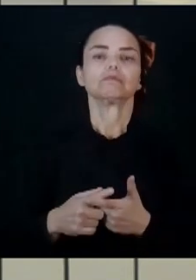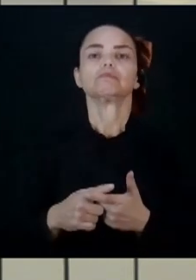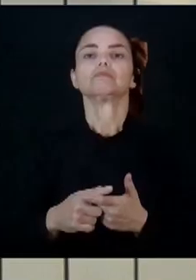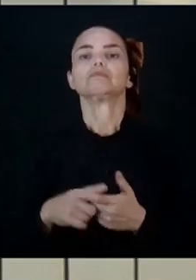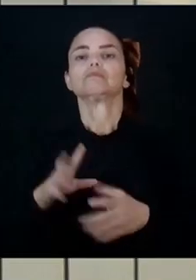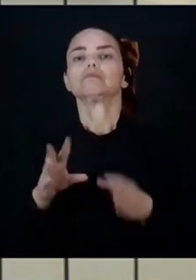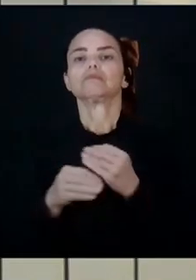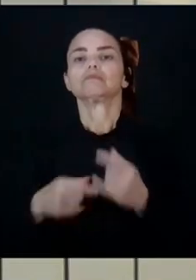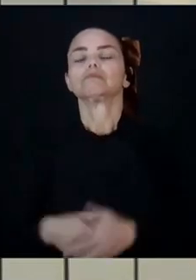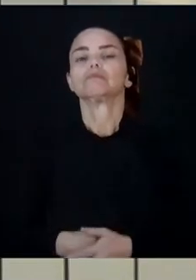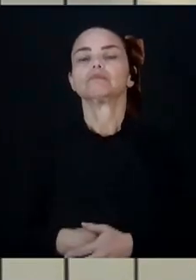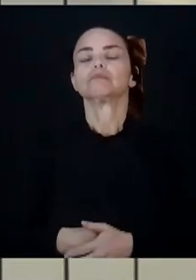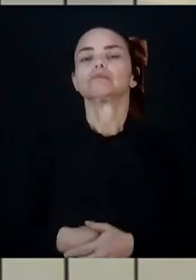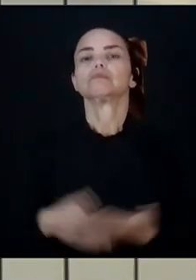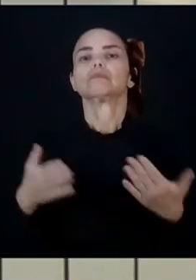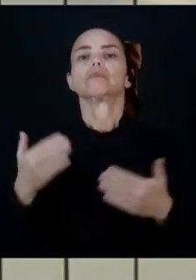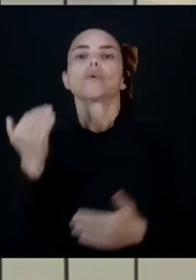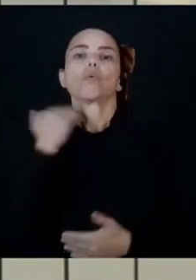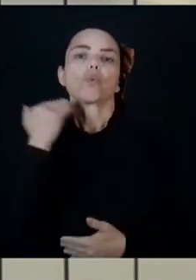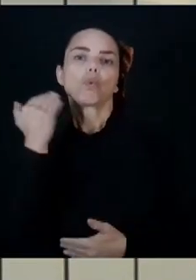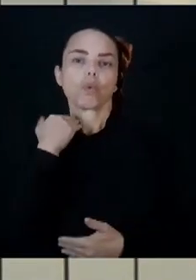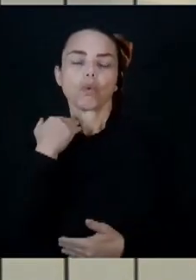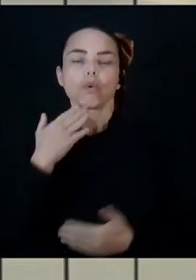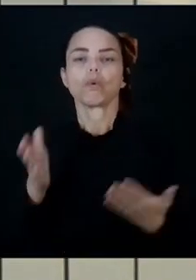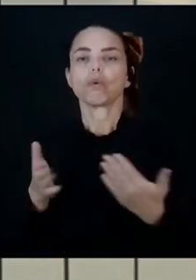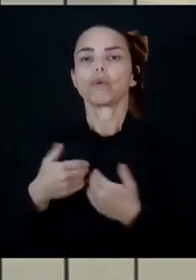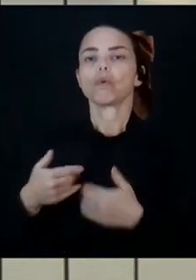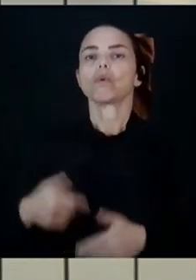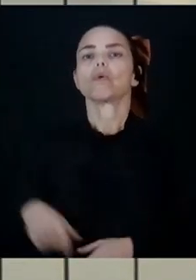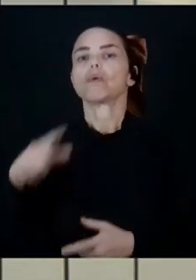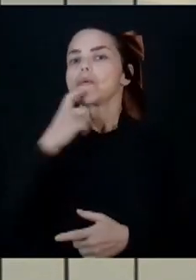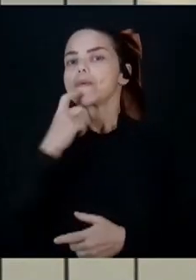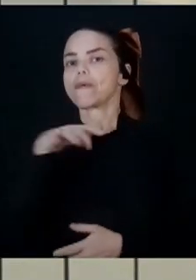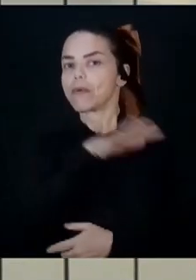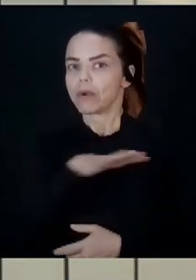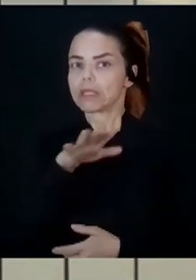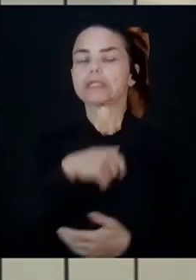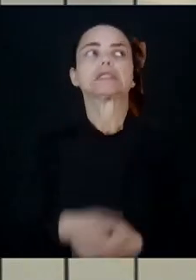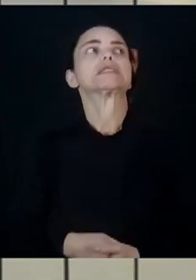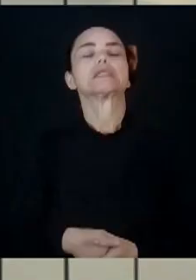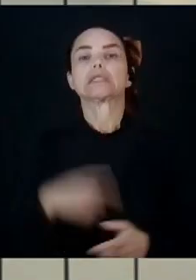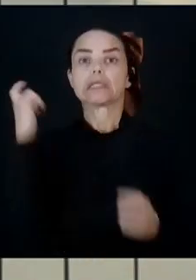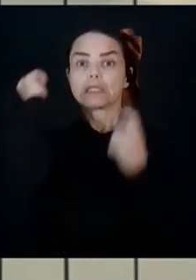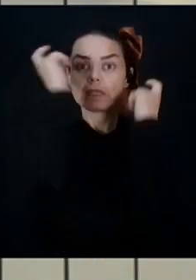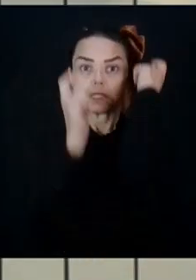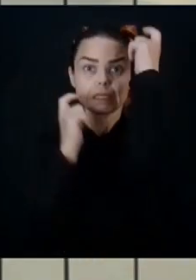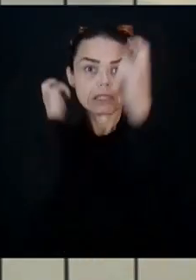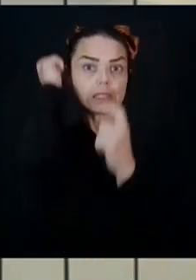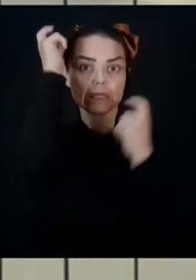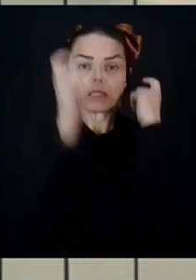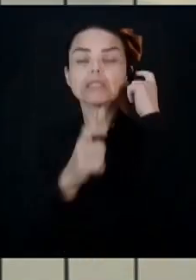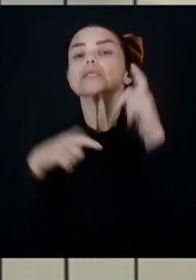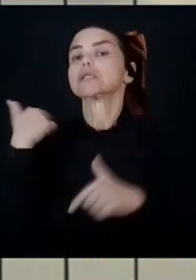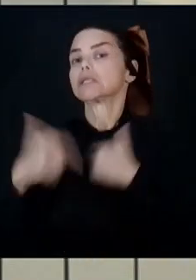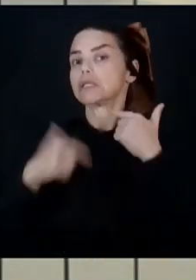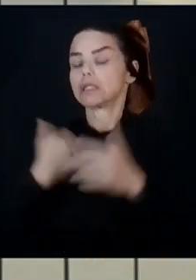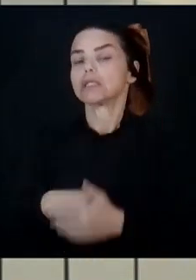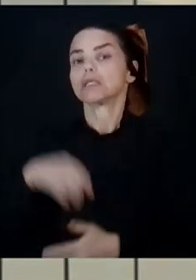agências bancárias em Campinas e região tem gerado preocupação entre trabalhadores,